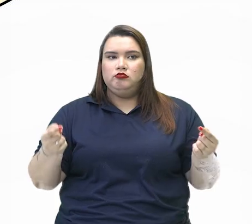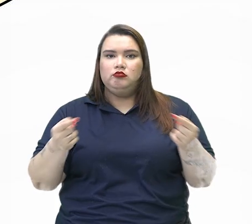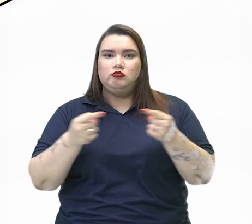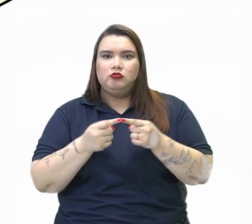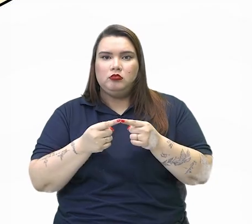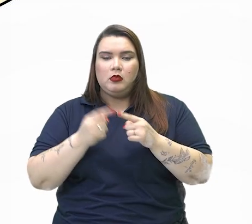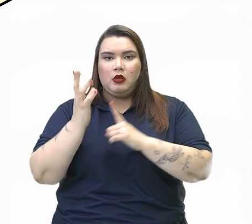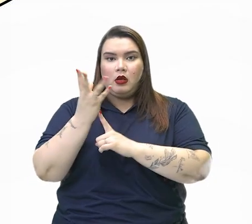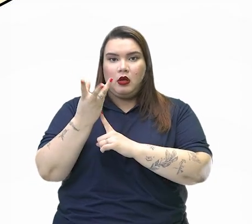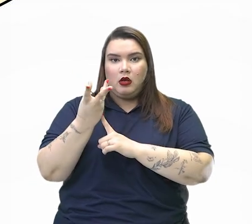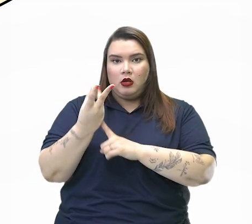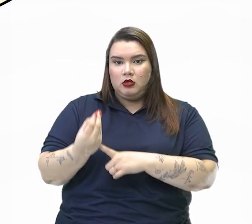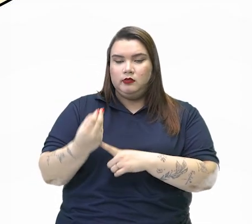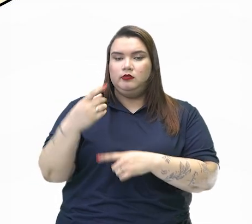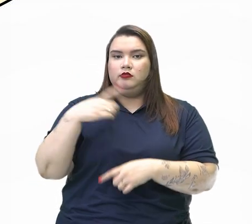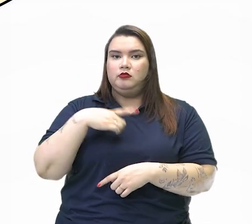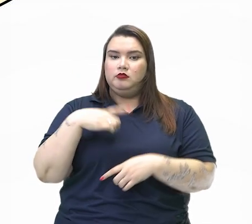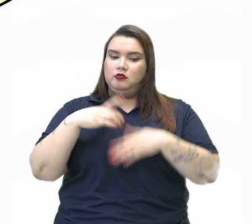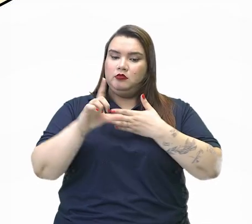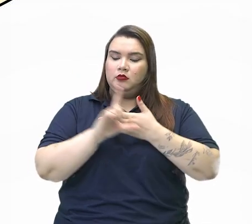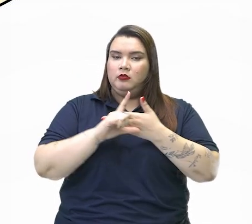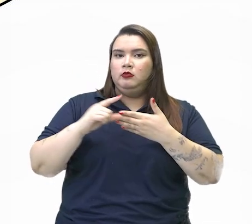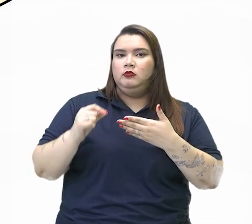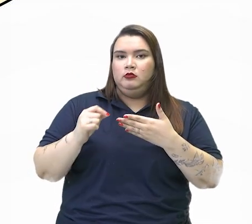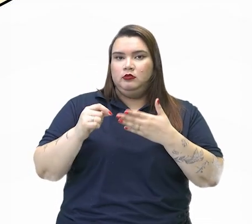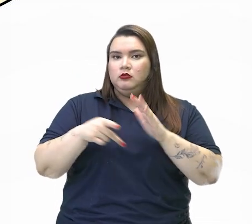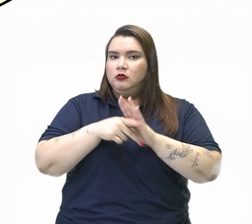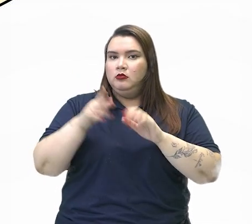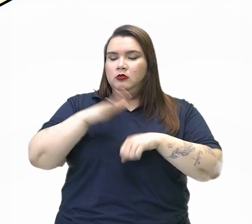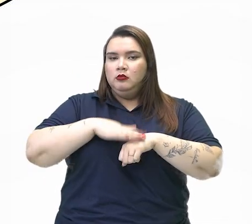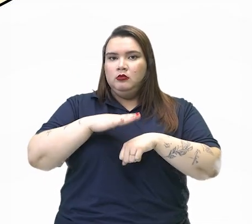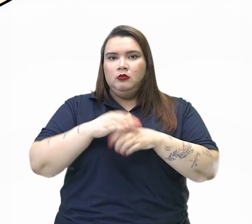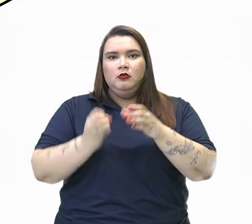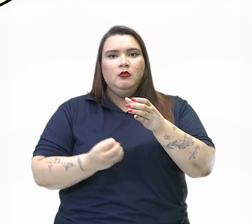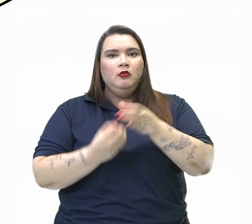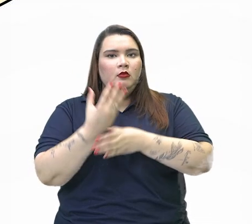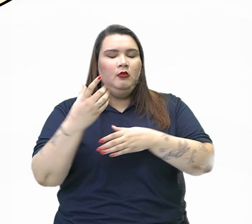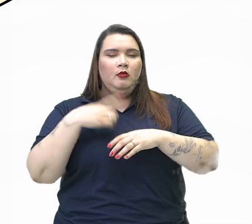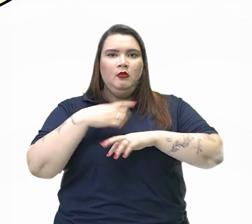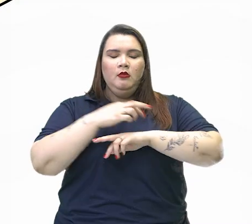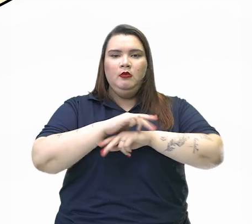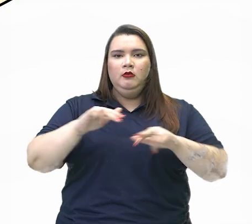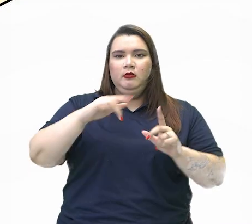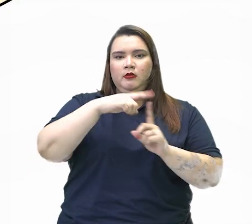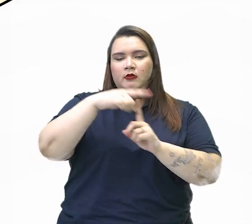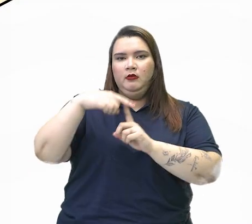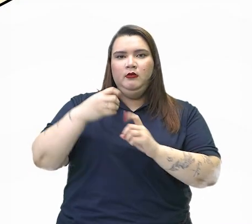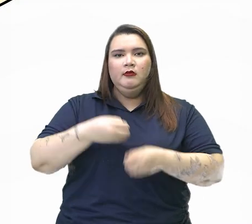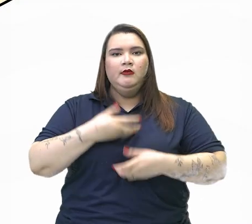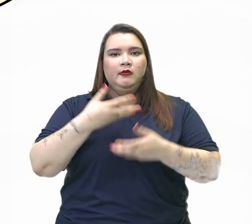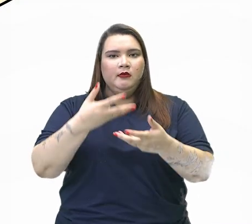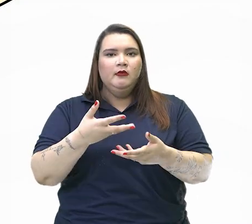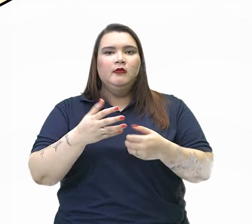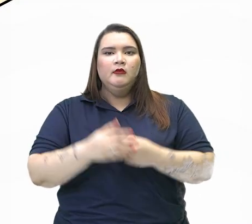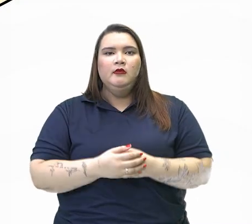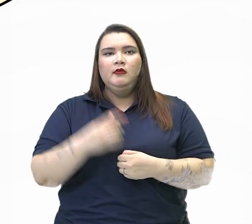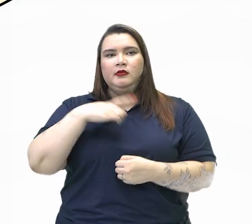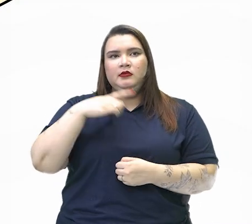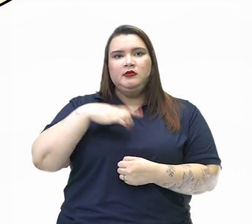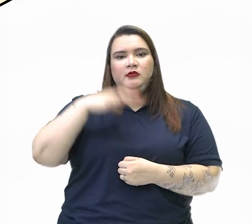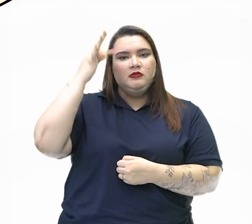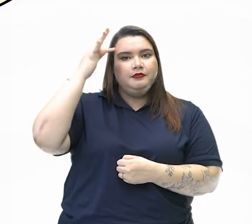essa arte sendo um coautor. E aí tem diversas formas de expressão. Há teorias, né, relacionadas à